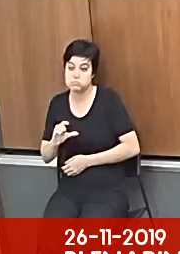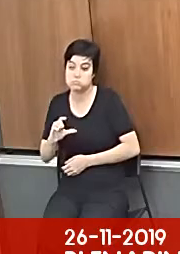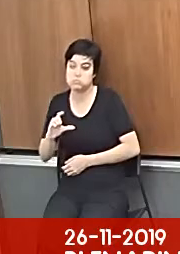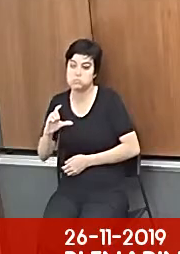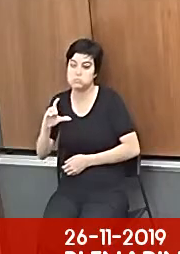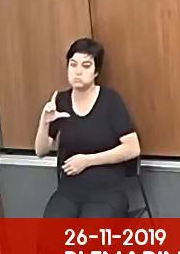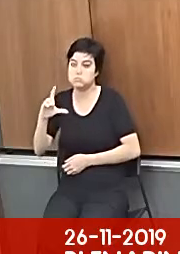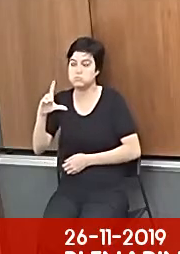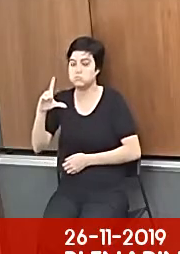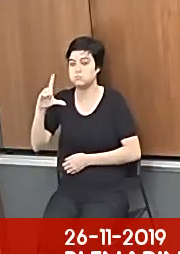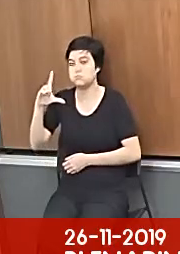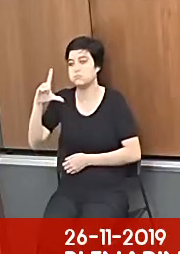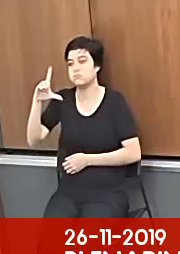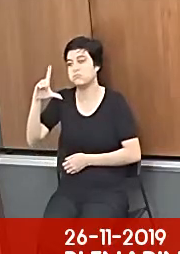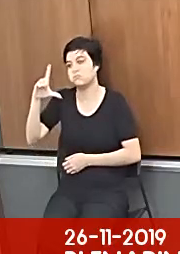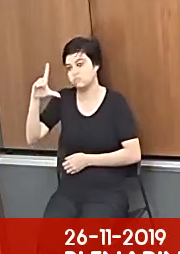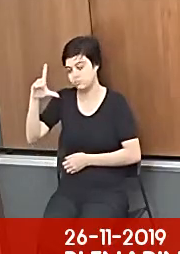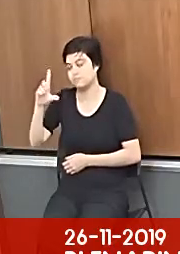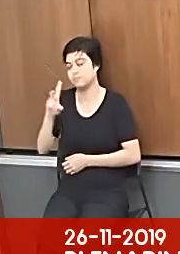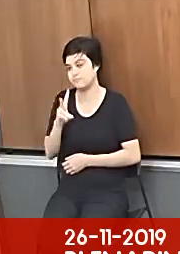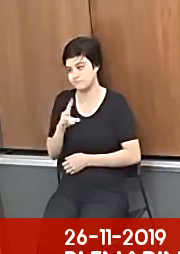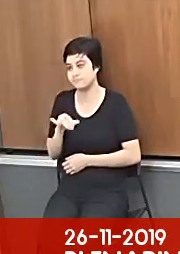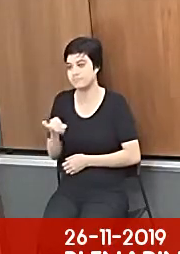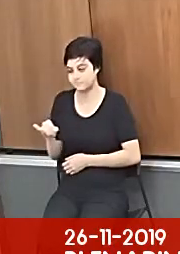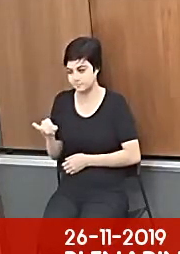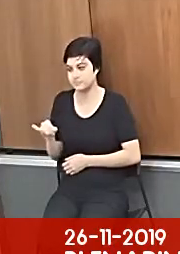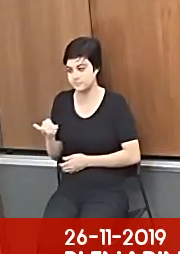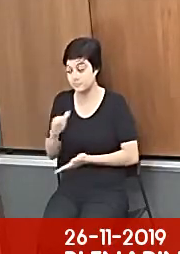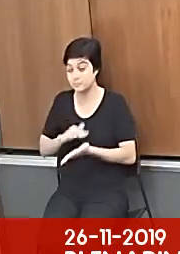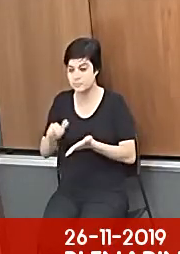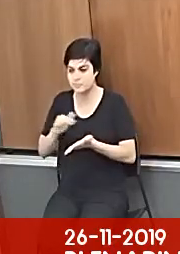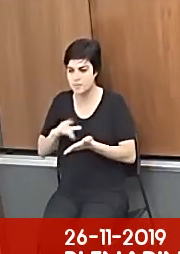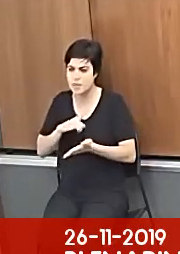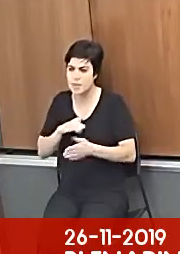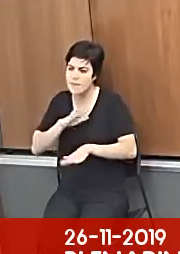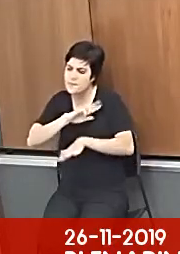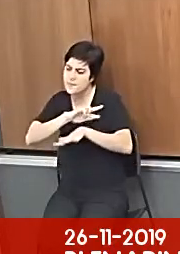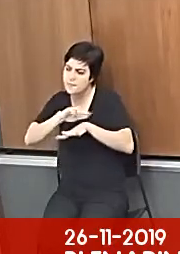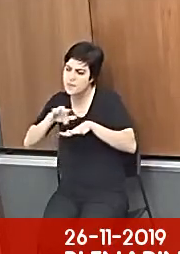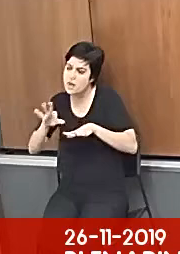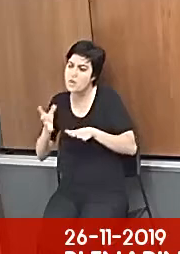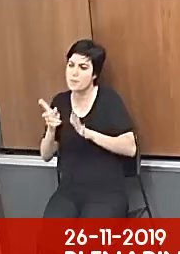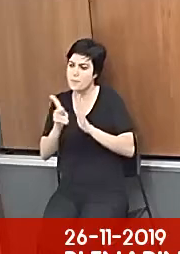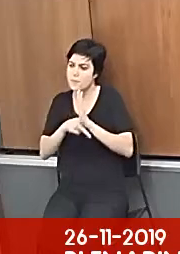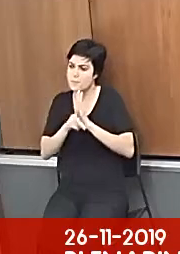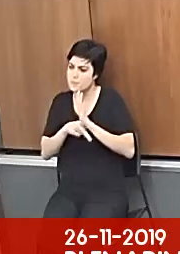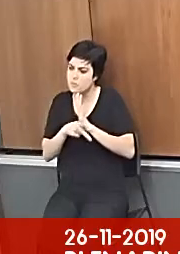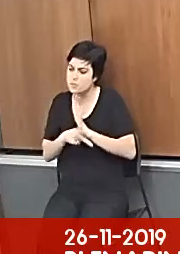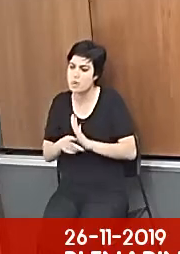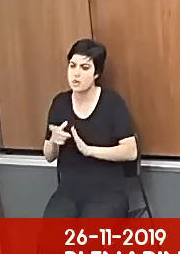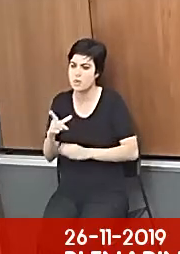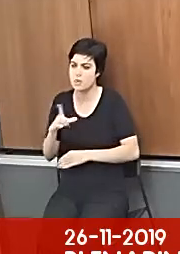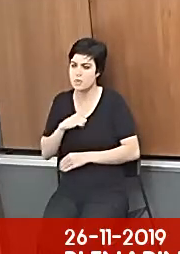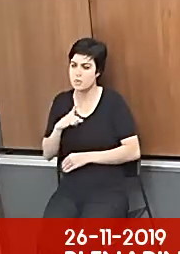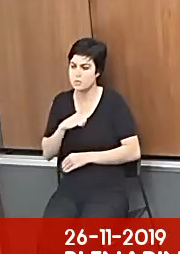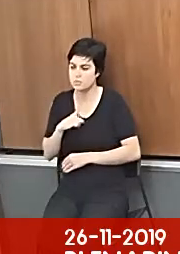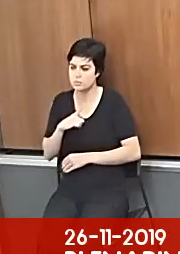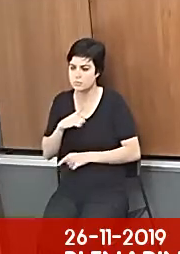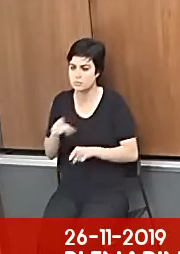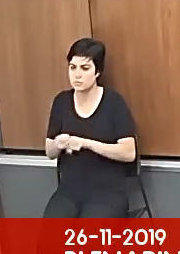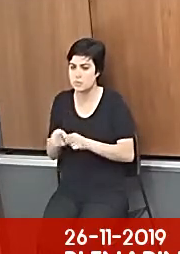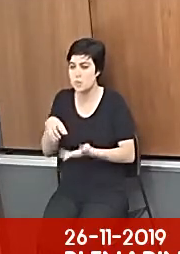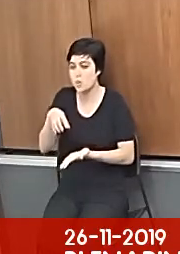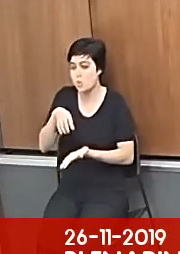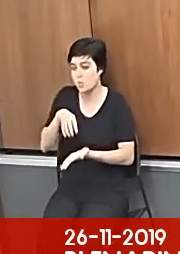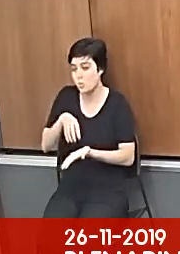é ascendente. A secretaria tem vários projetos. A secretaria vai fortalecer núcleos